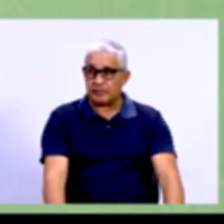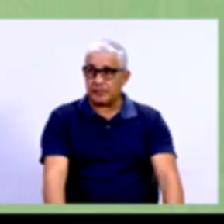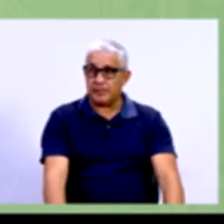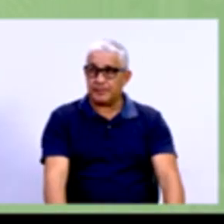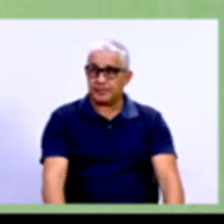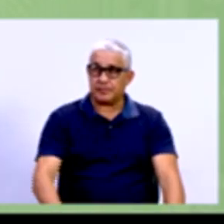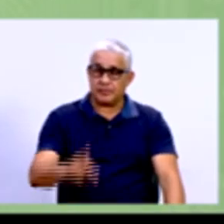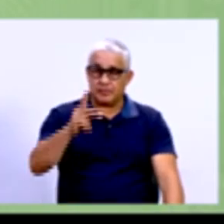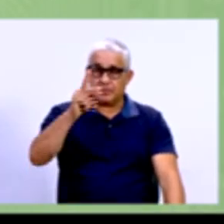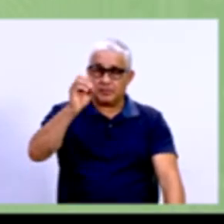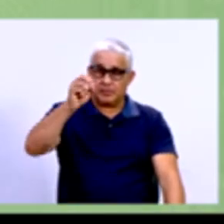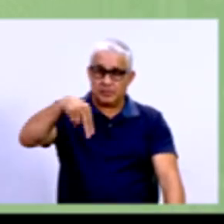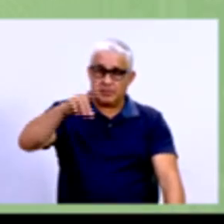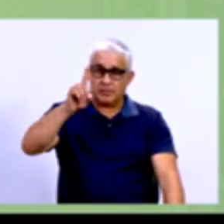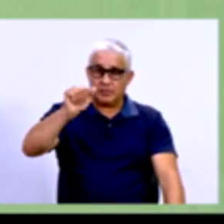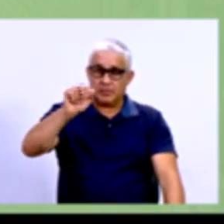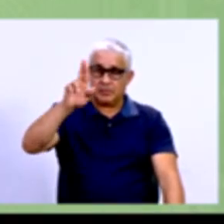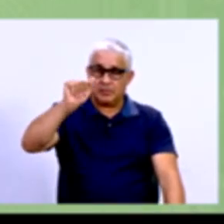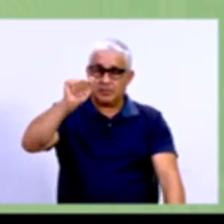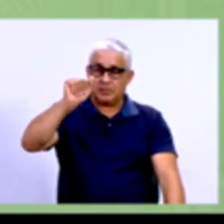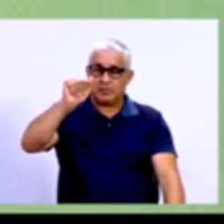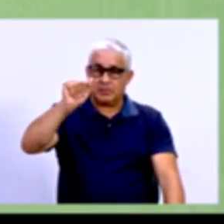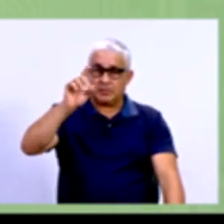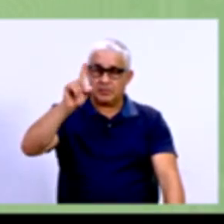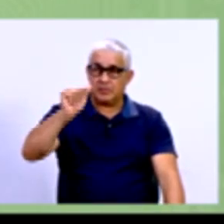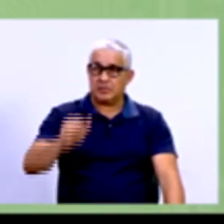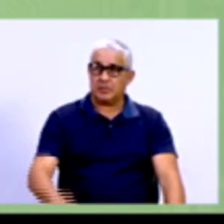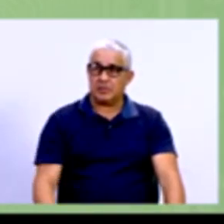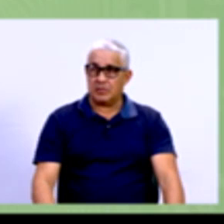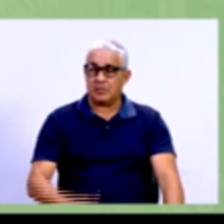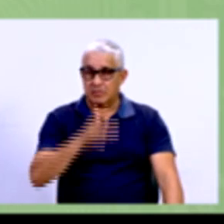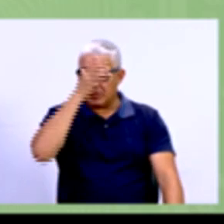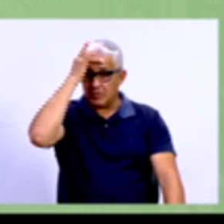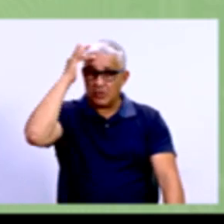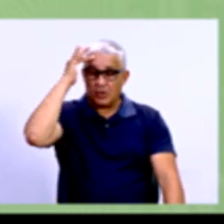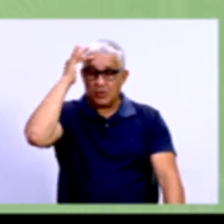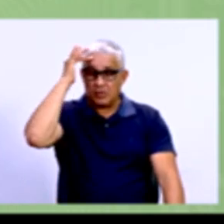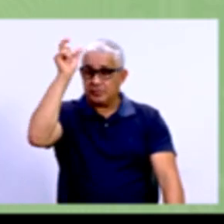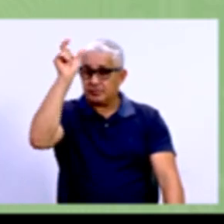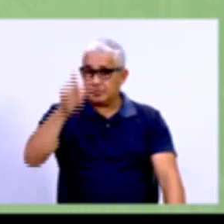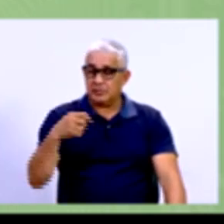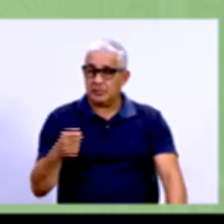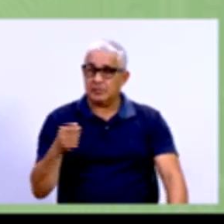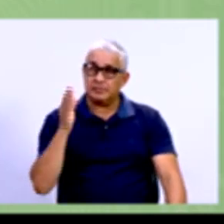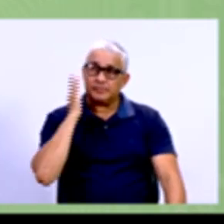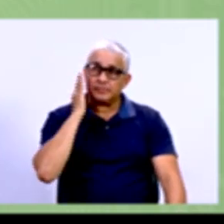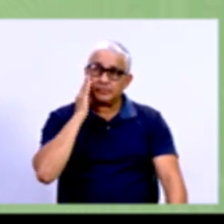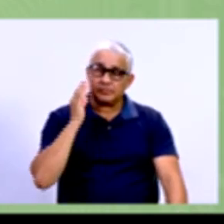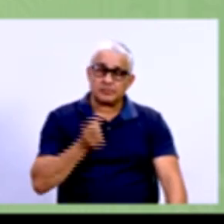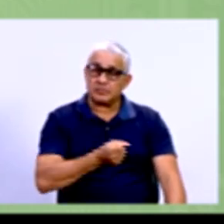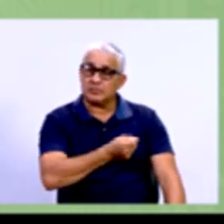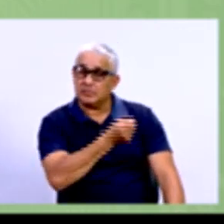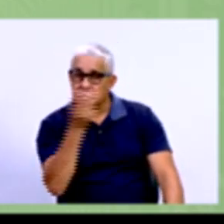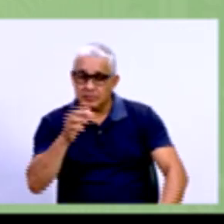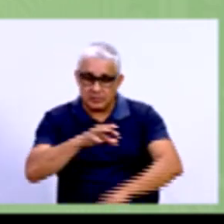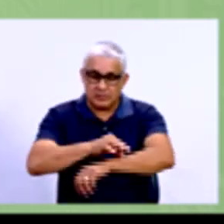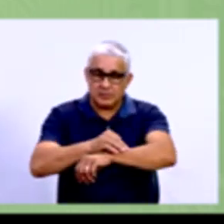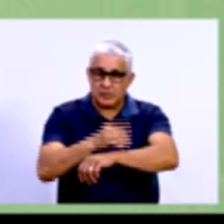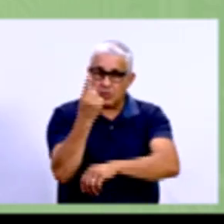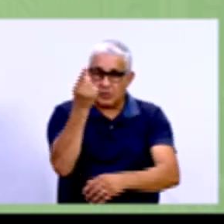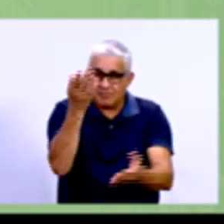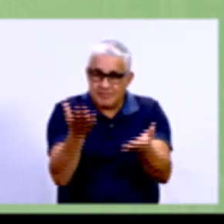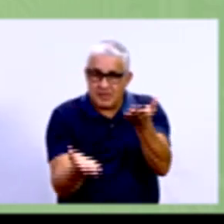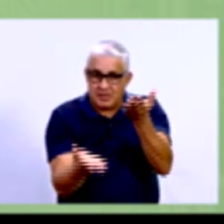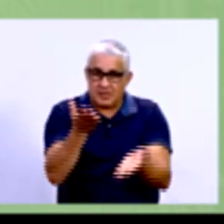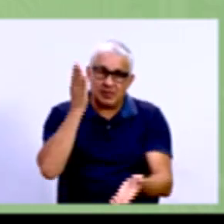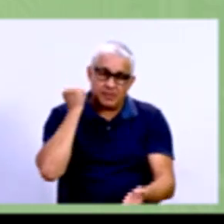Média ponderada. Um consumidor deseja saber o preço médio que pagará por quilo de carne, sabendo que este